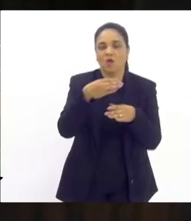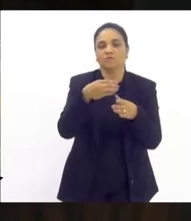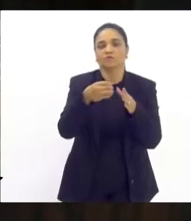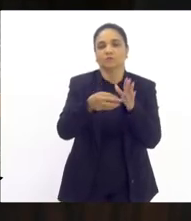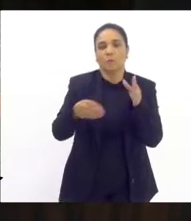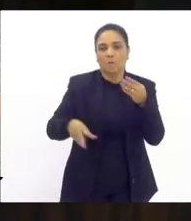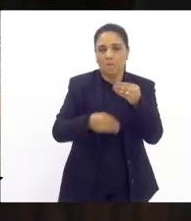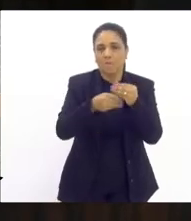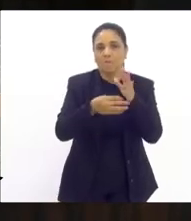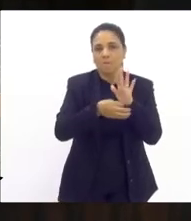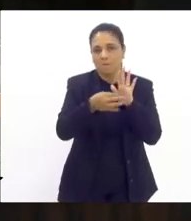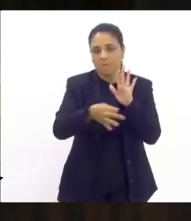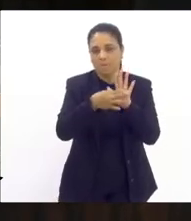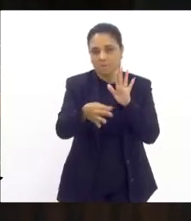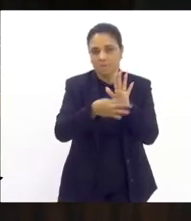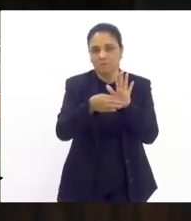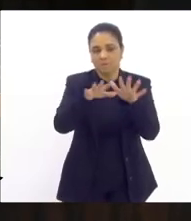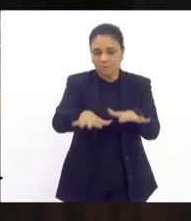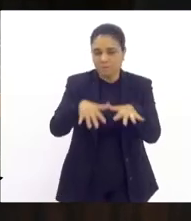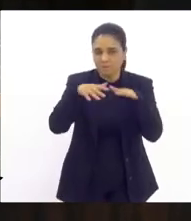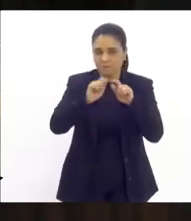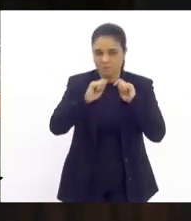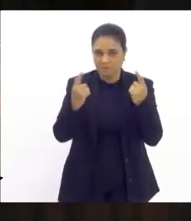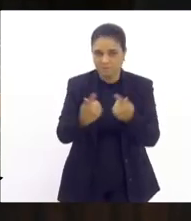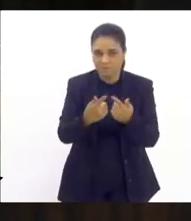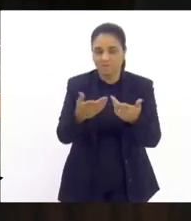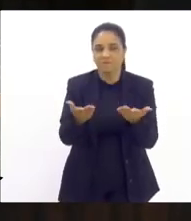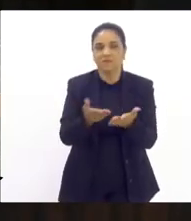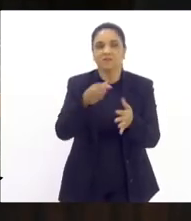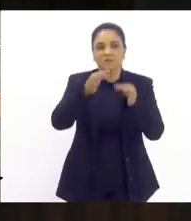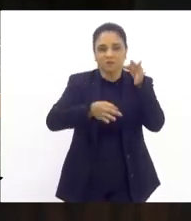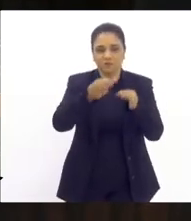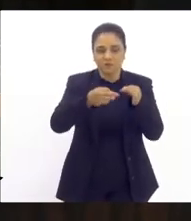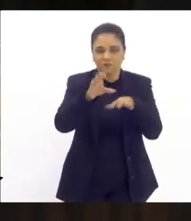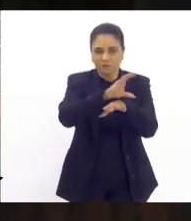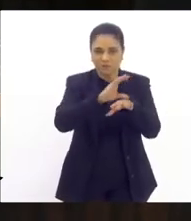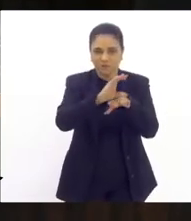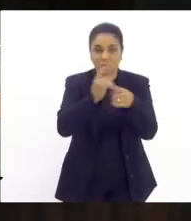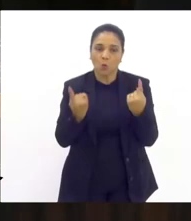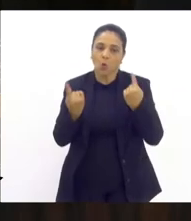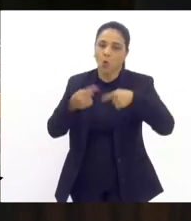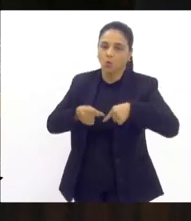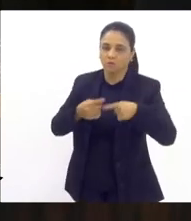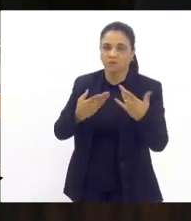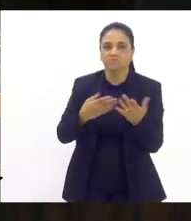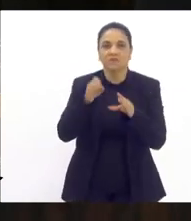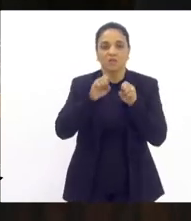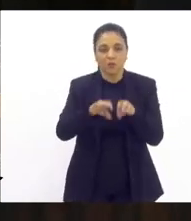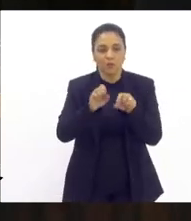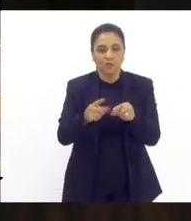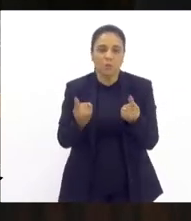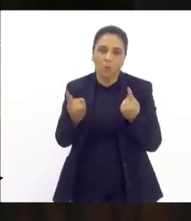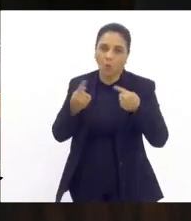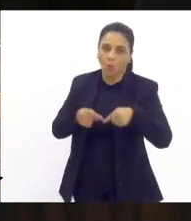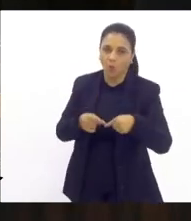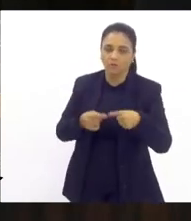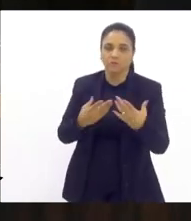das comissões de constituição e justiça contrário de educação contrário